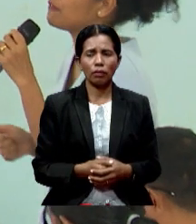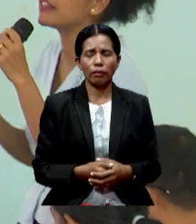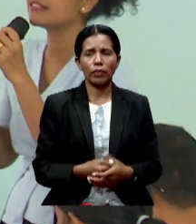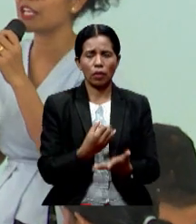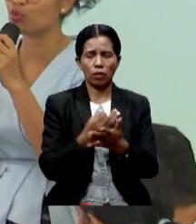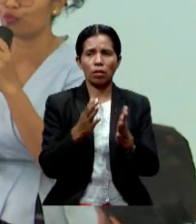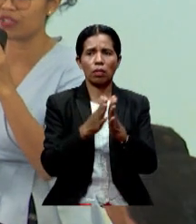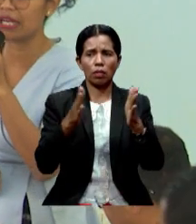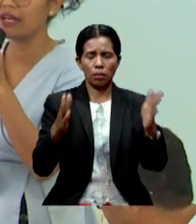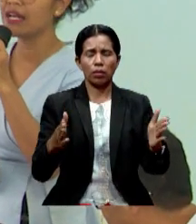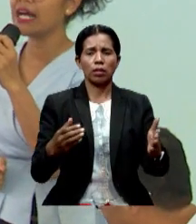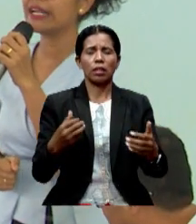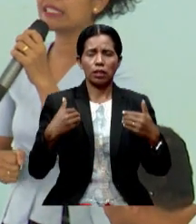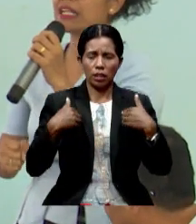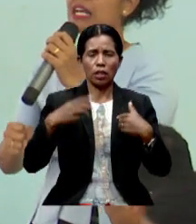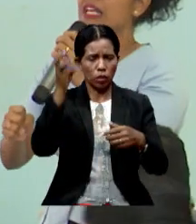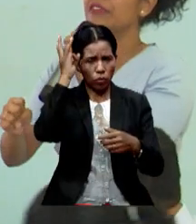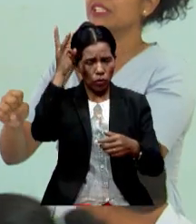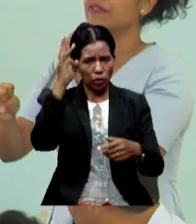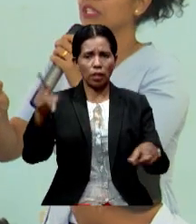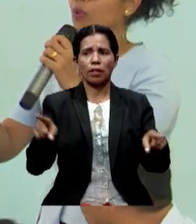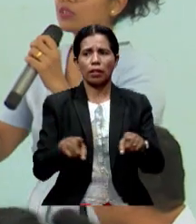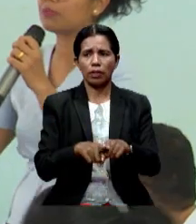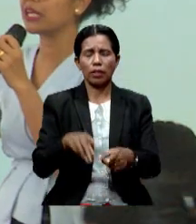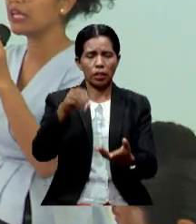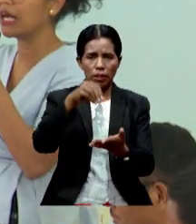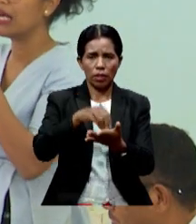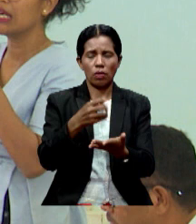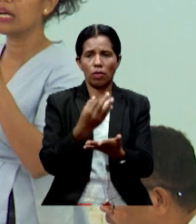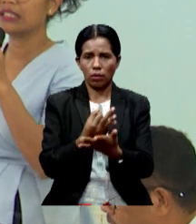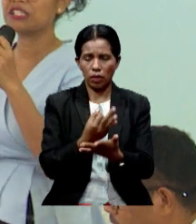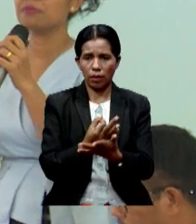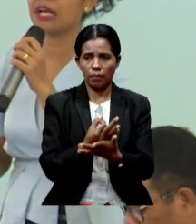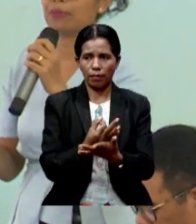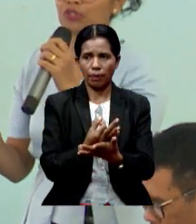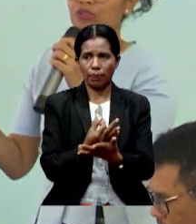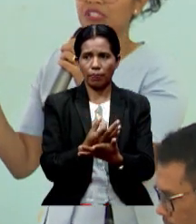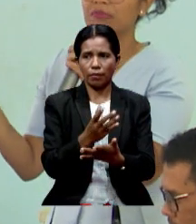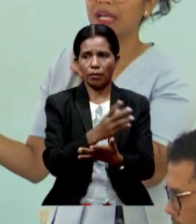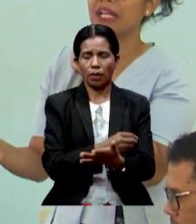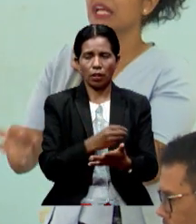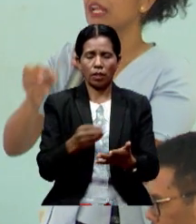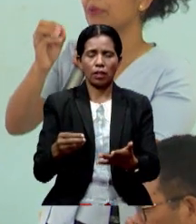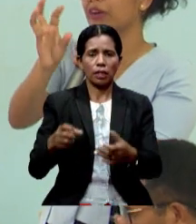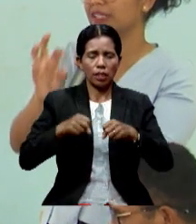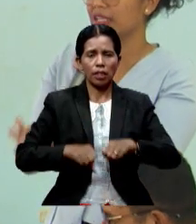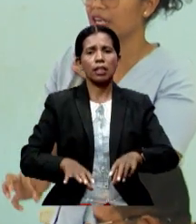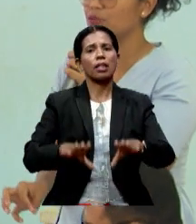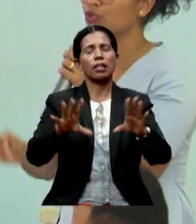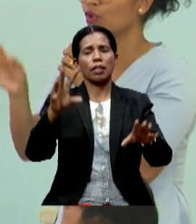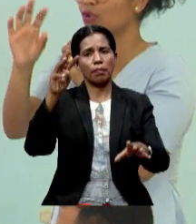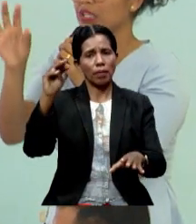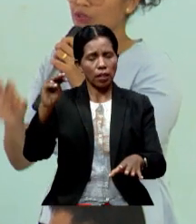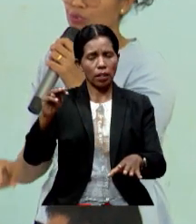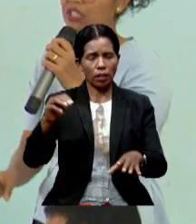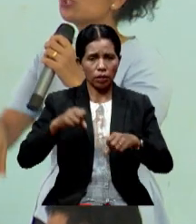a cana foto se reduvida. Hanessa, em vez de fato em nossa vai lá a Tassimane, projeto Tassimane, ne be uma grita se vai